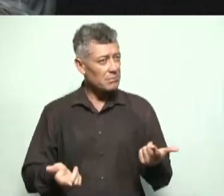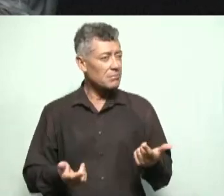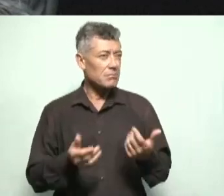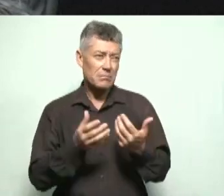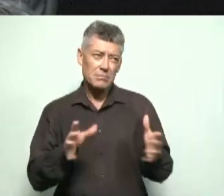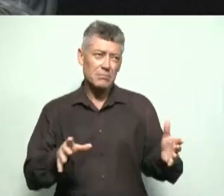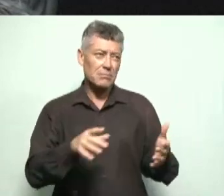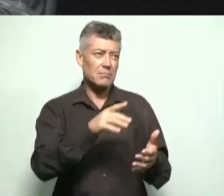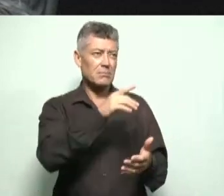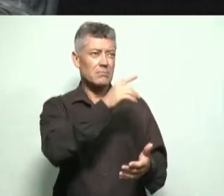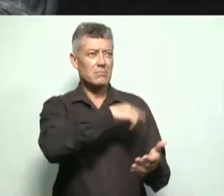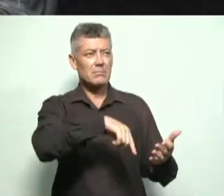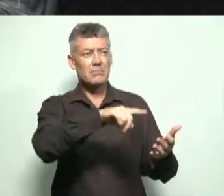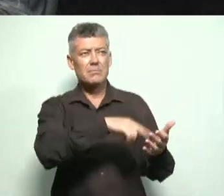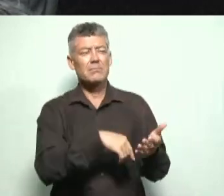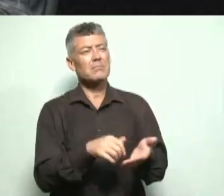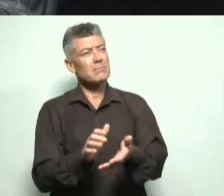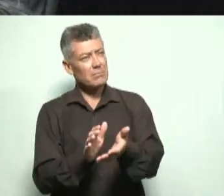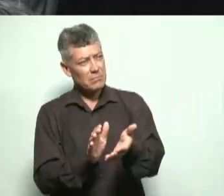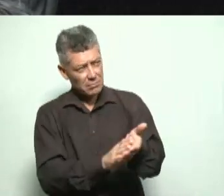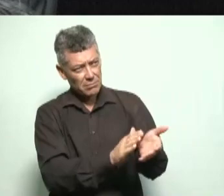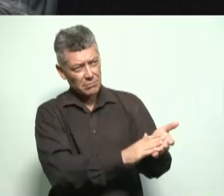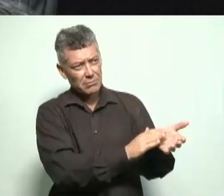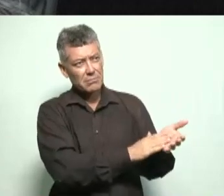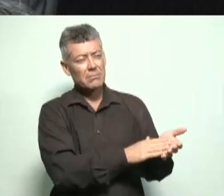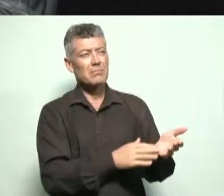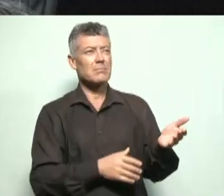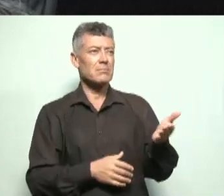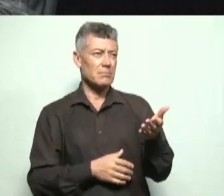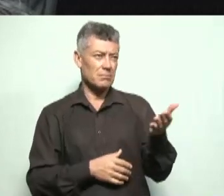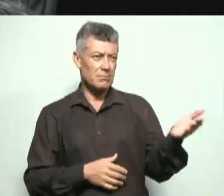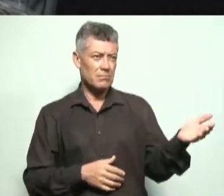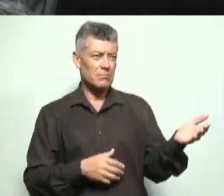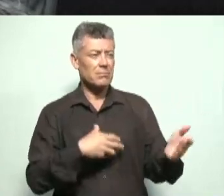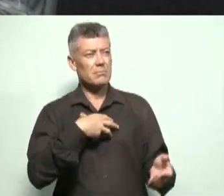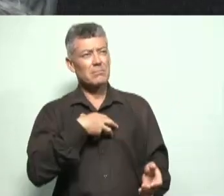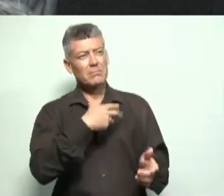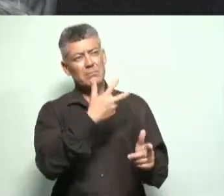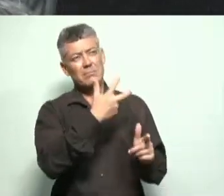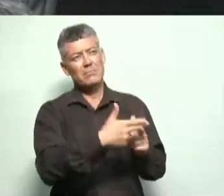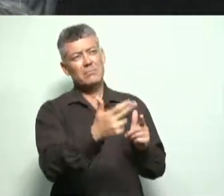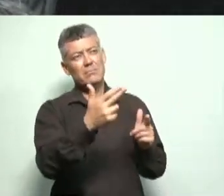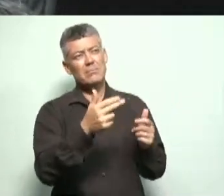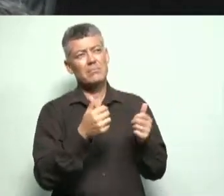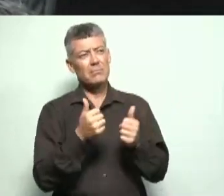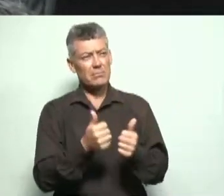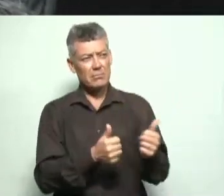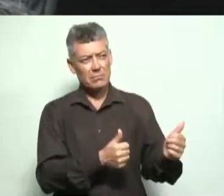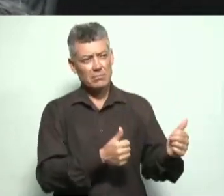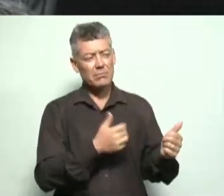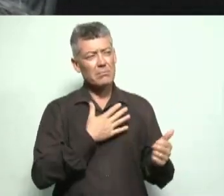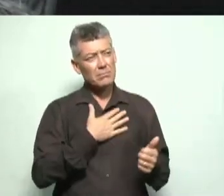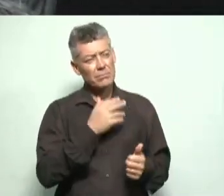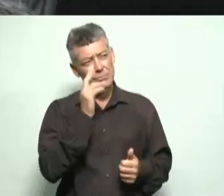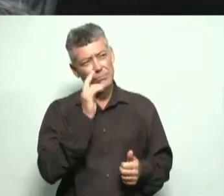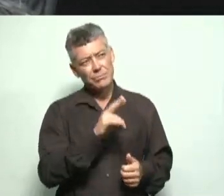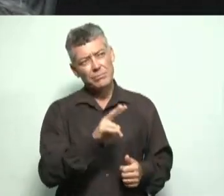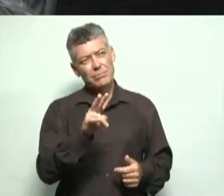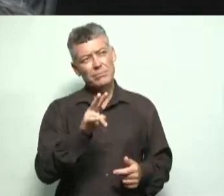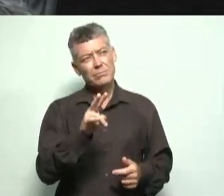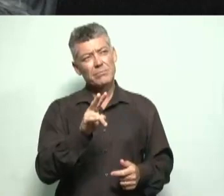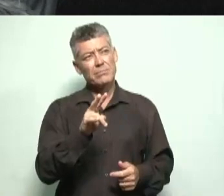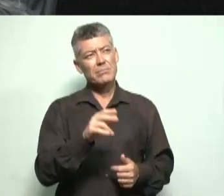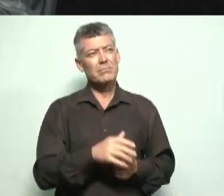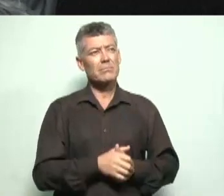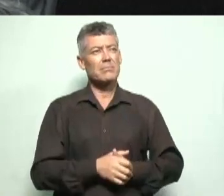destruir o que está sendo feito. Então, parabéns pela sua atitude, pela sua conquista ali. Eu vou sempre falar, eu vi a luta do vereador Anzi, a